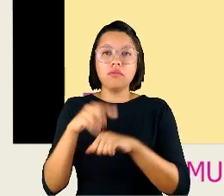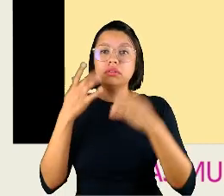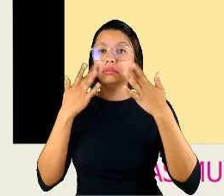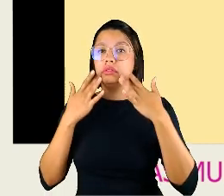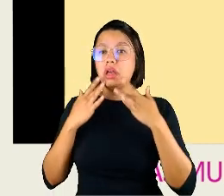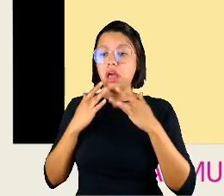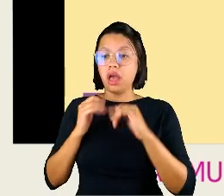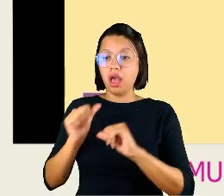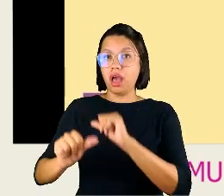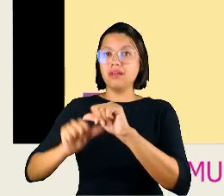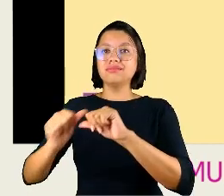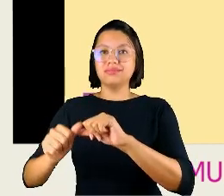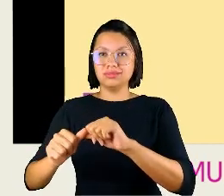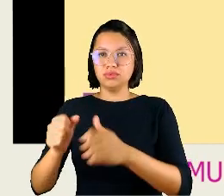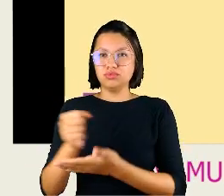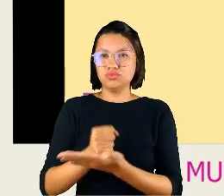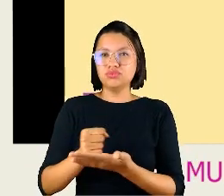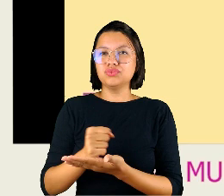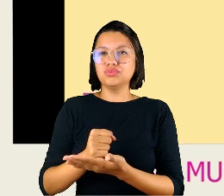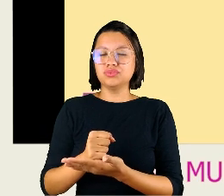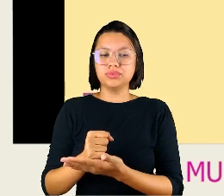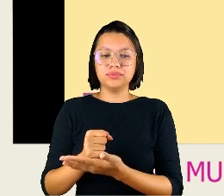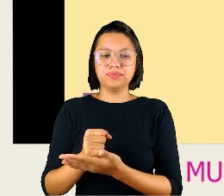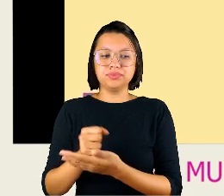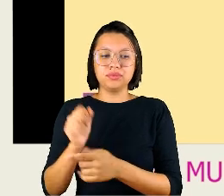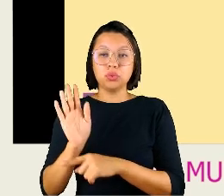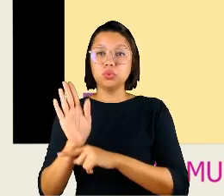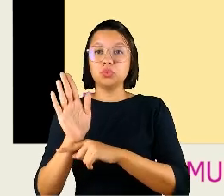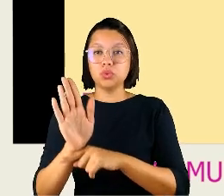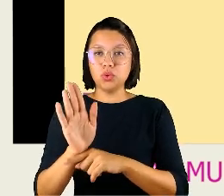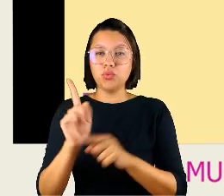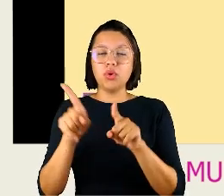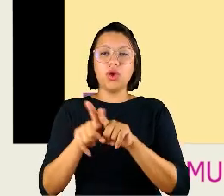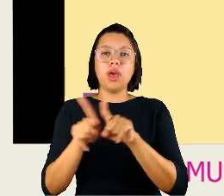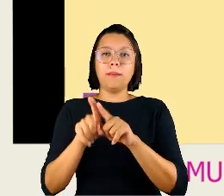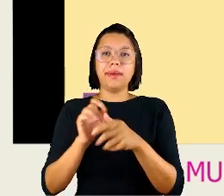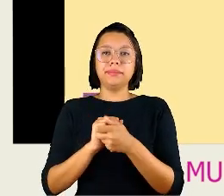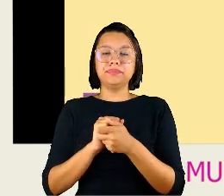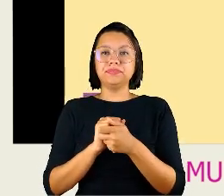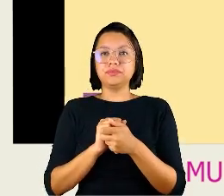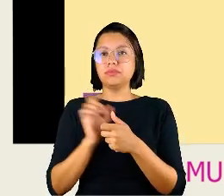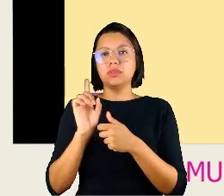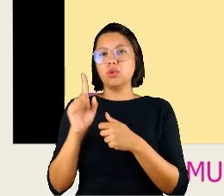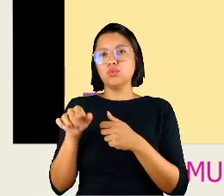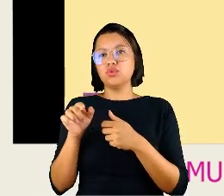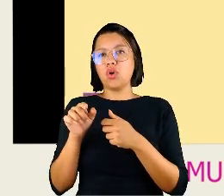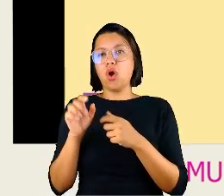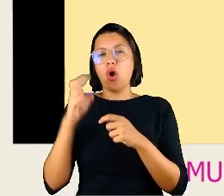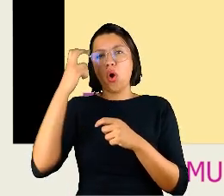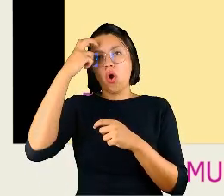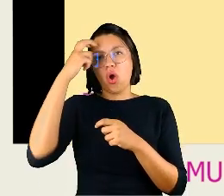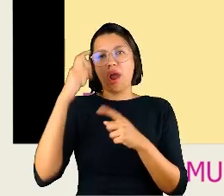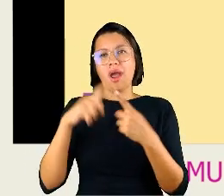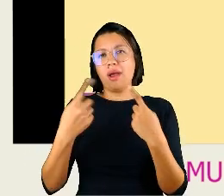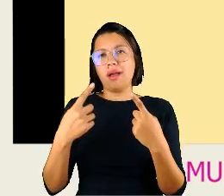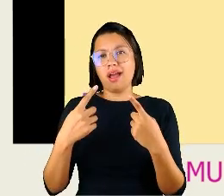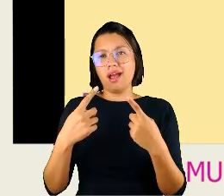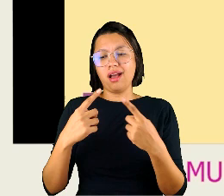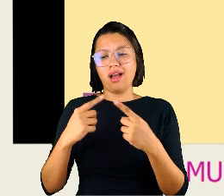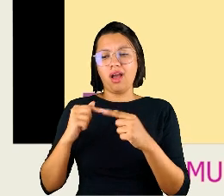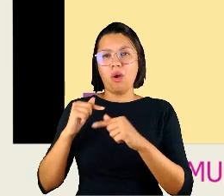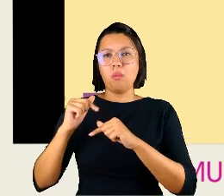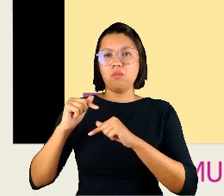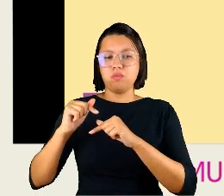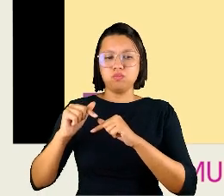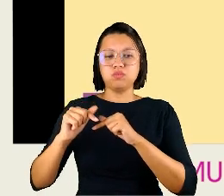como inferior e servil, e também, não só, né, culturalmente reproduzida em